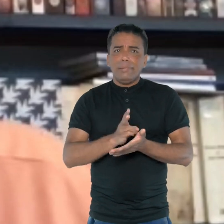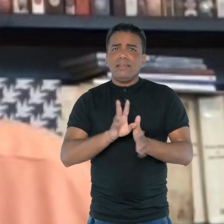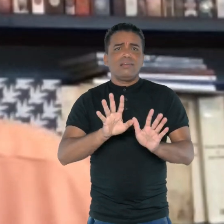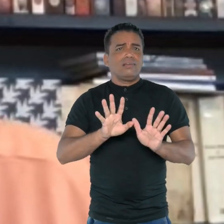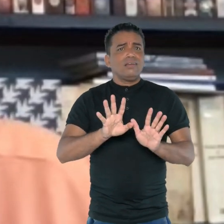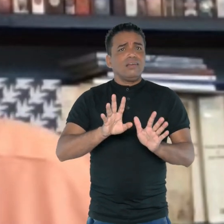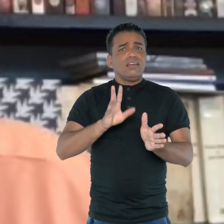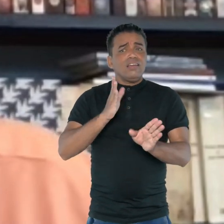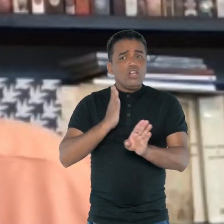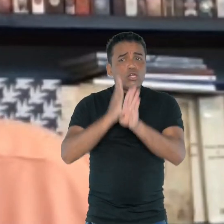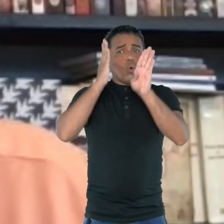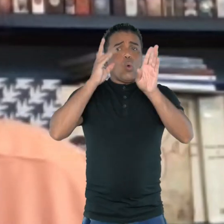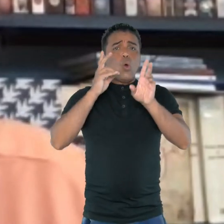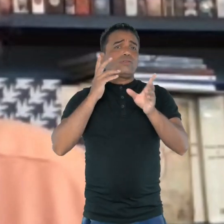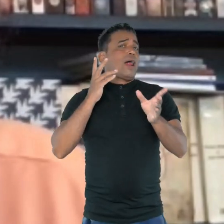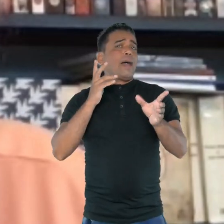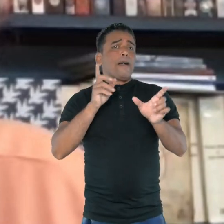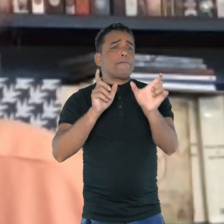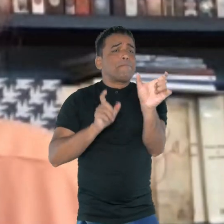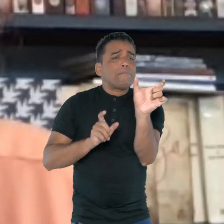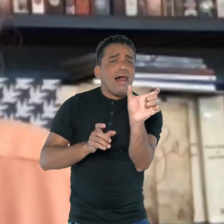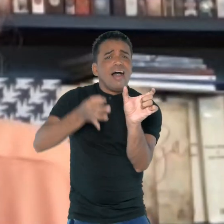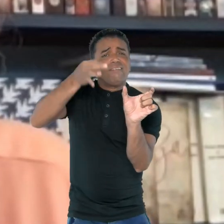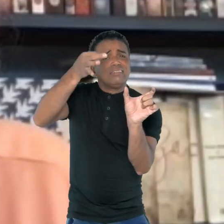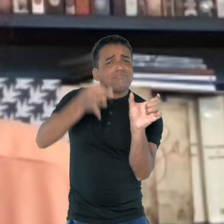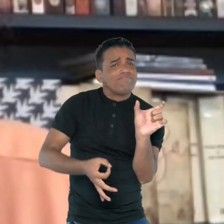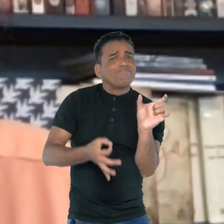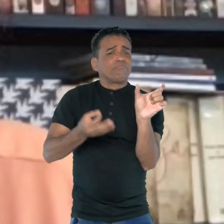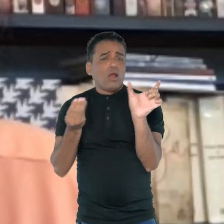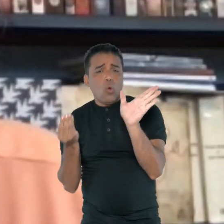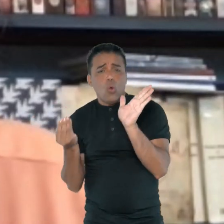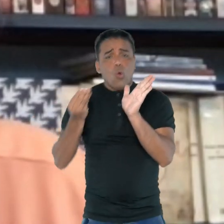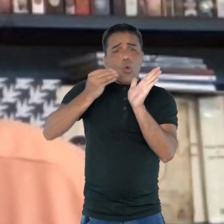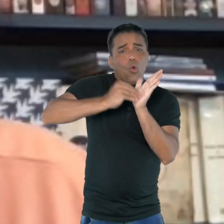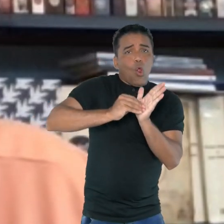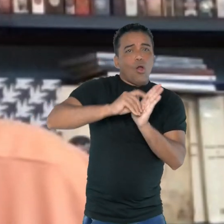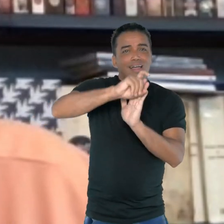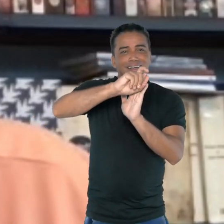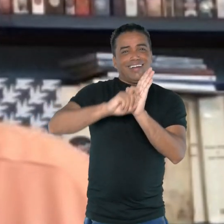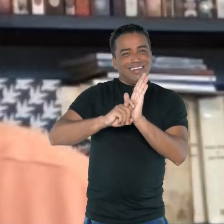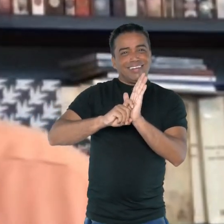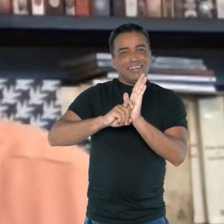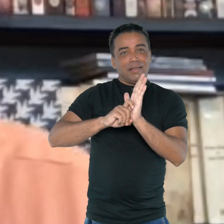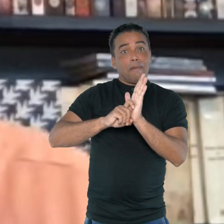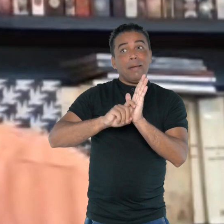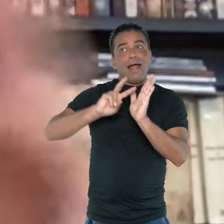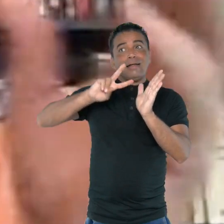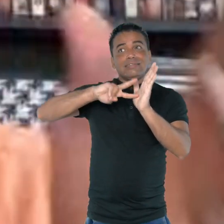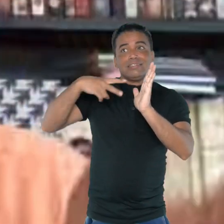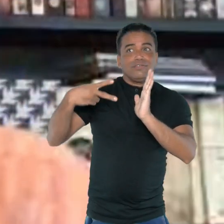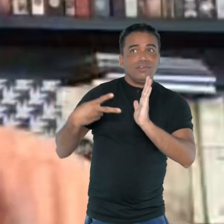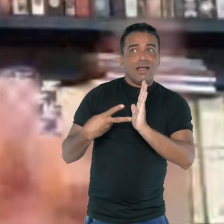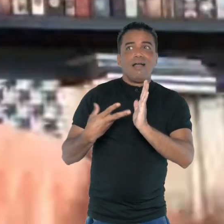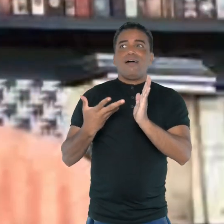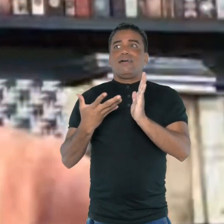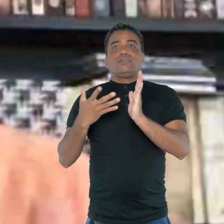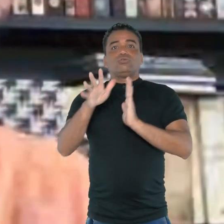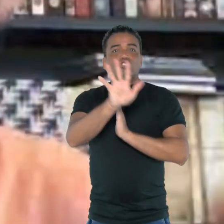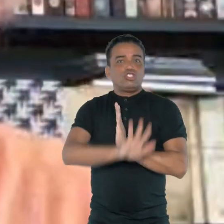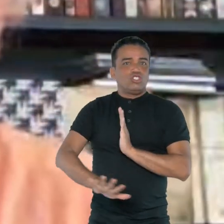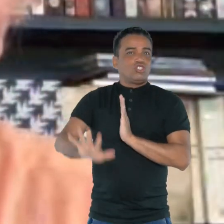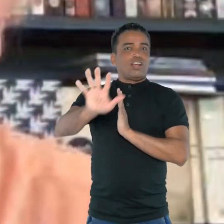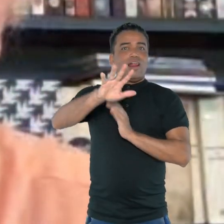encontrar a palavra correta para que a construção geral do